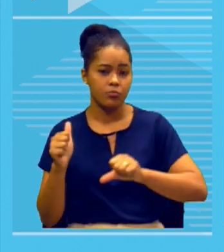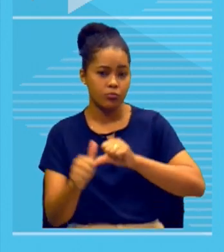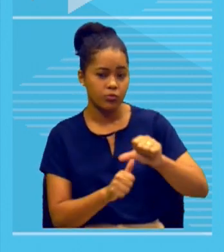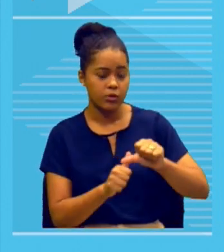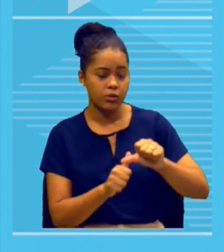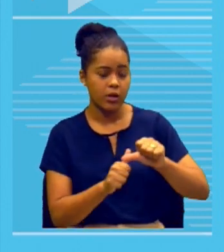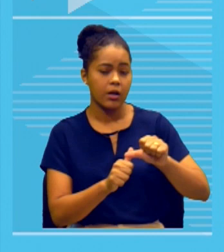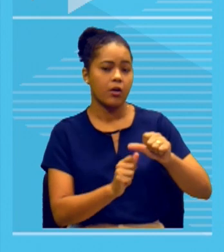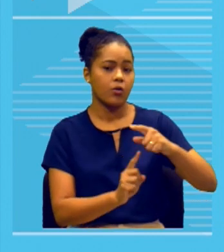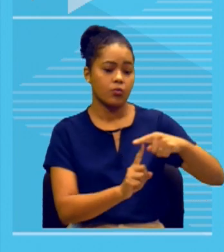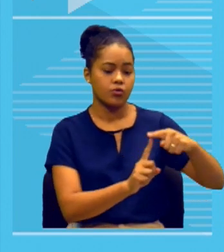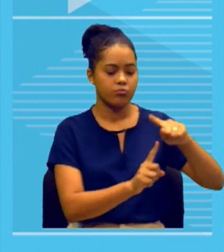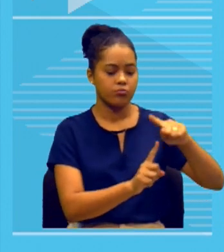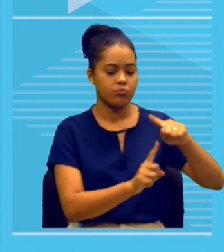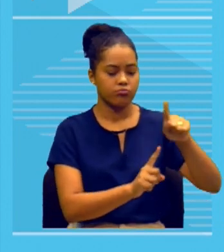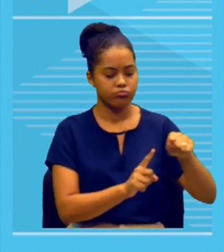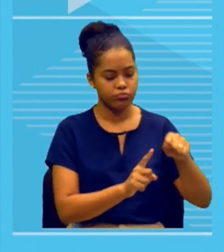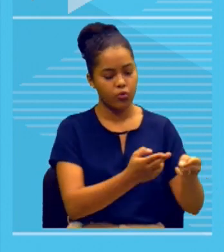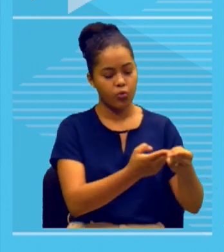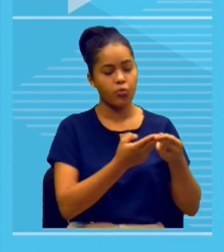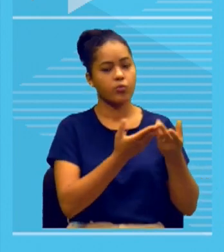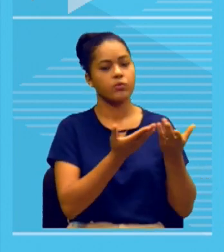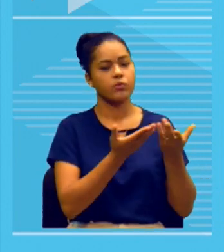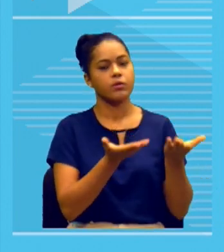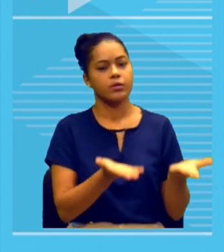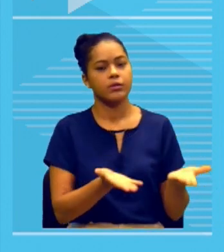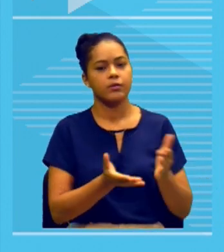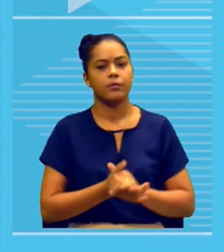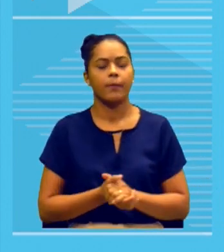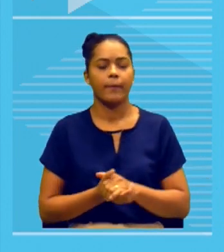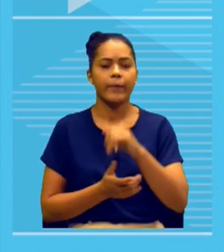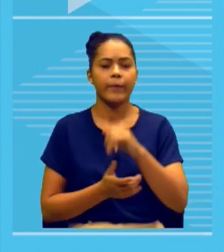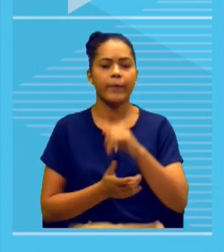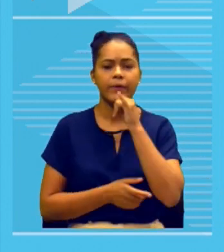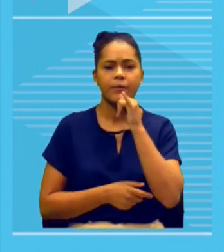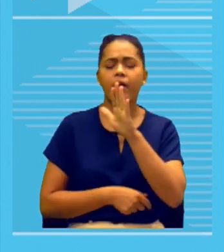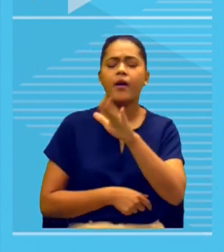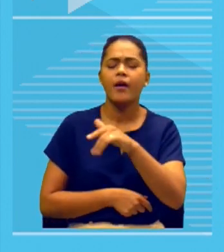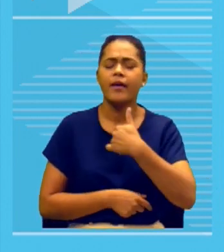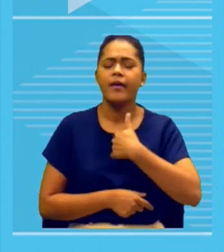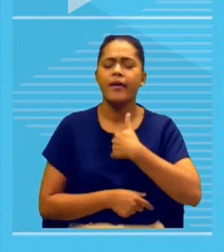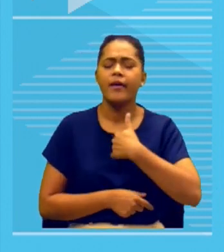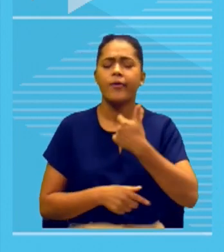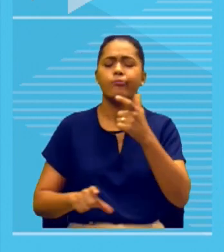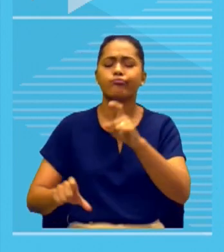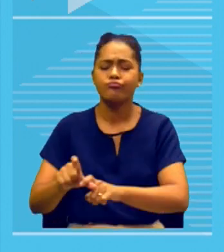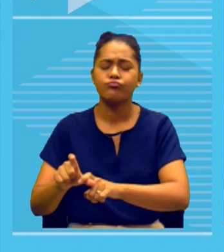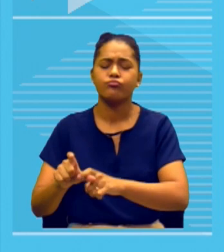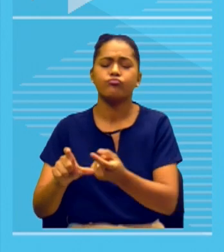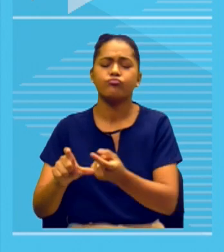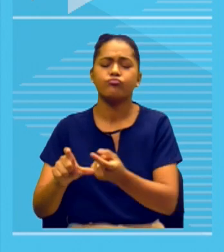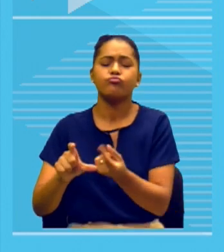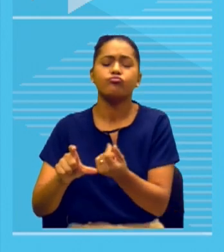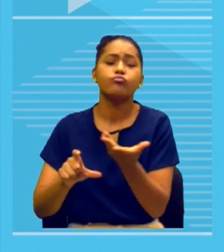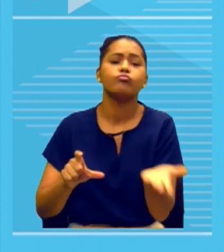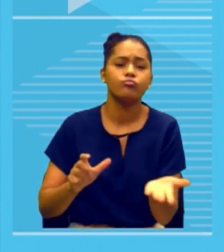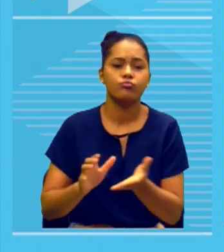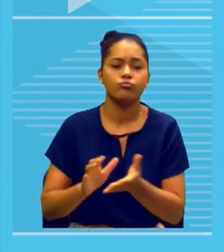direta eu diria assim ei quanto é que eu te devo quanto é que eu te devo